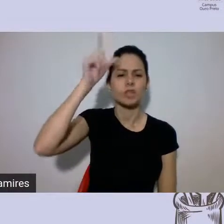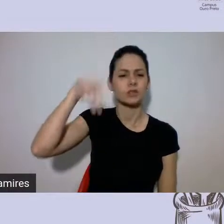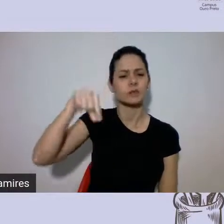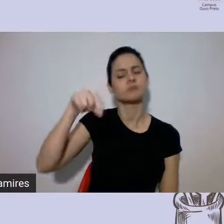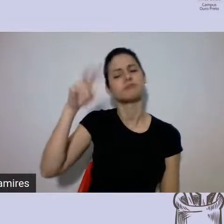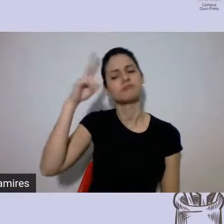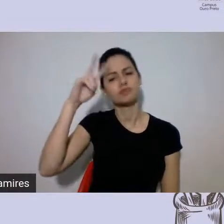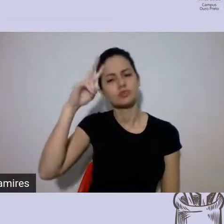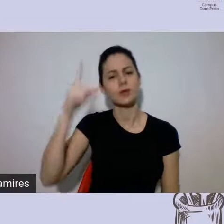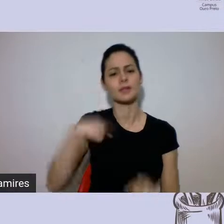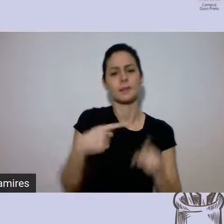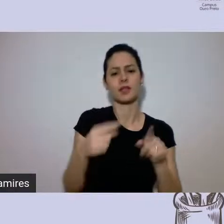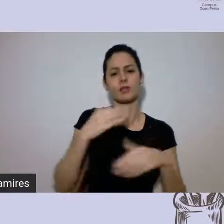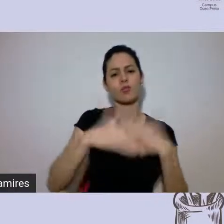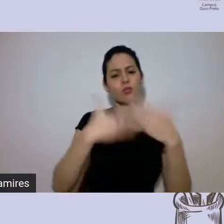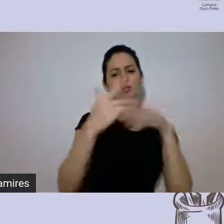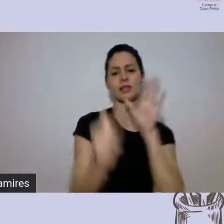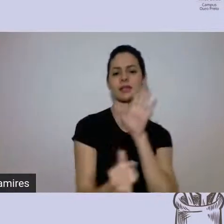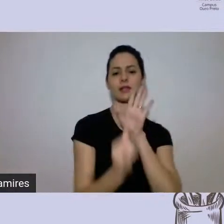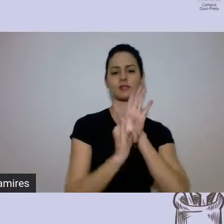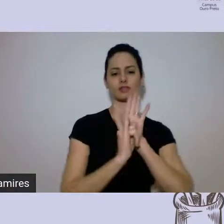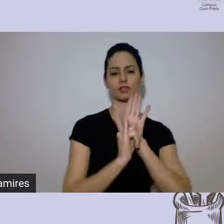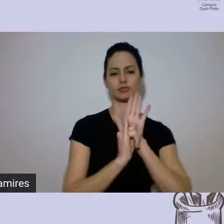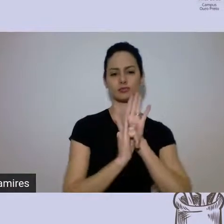construção de identidades, tá?